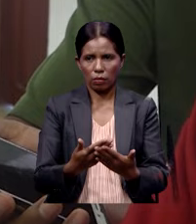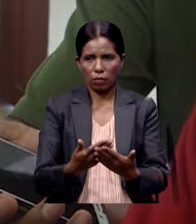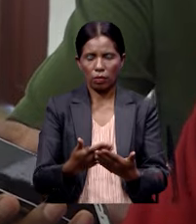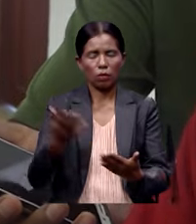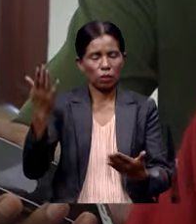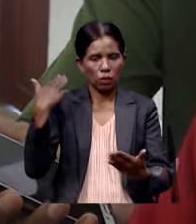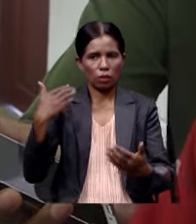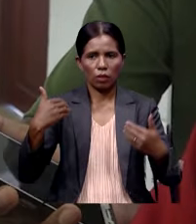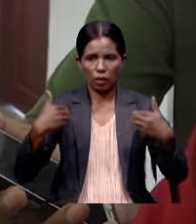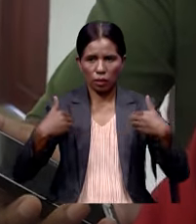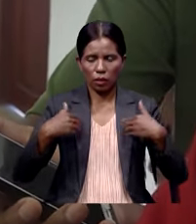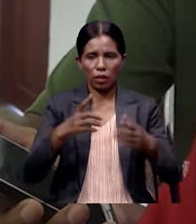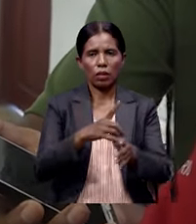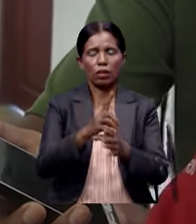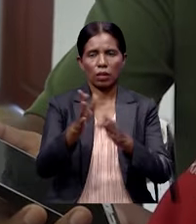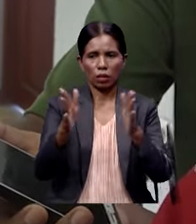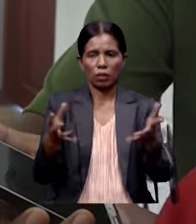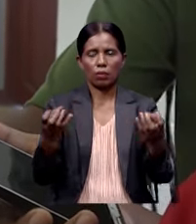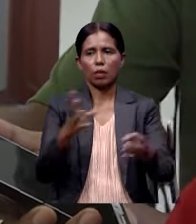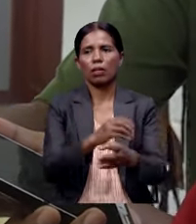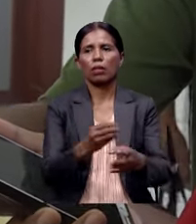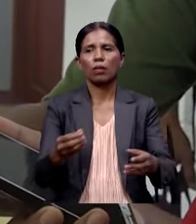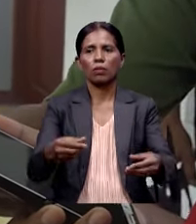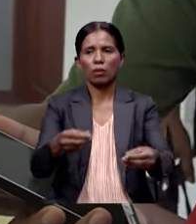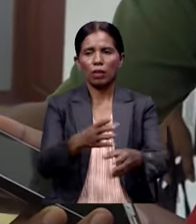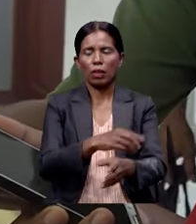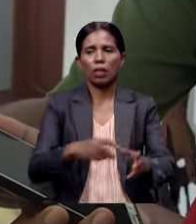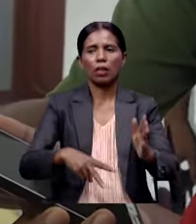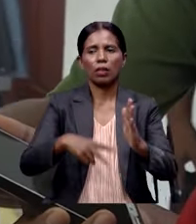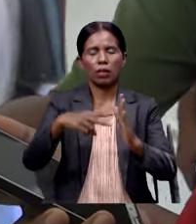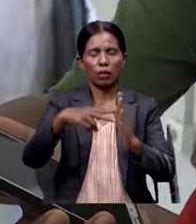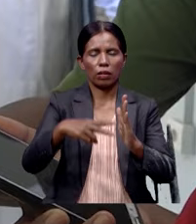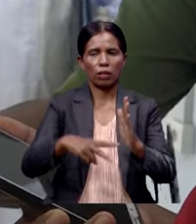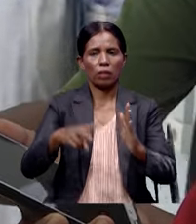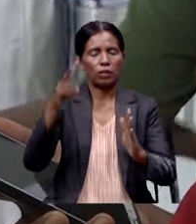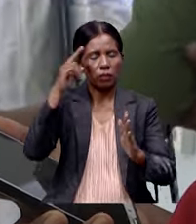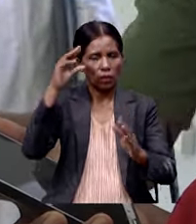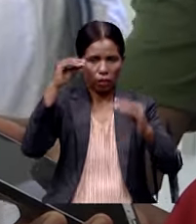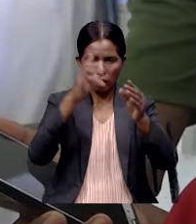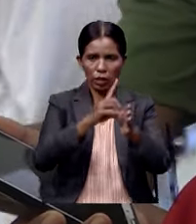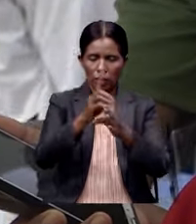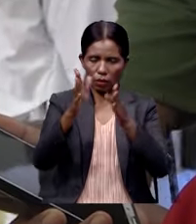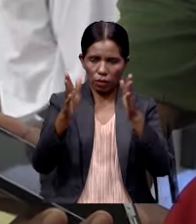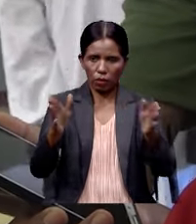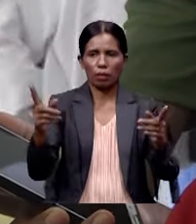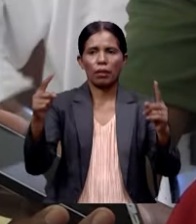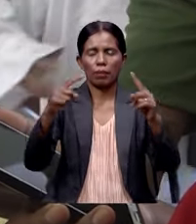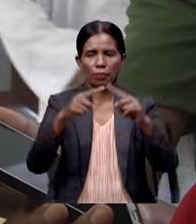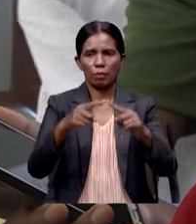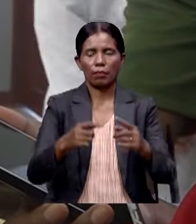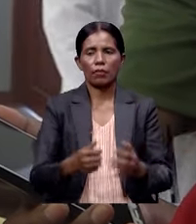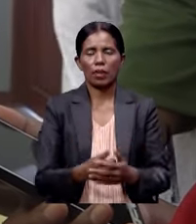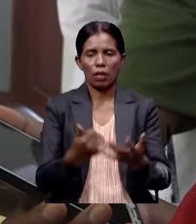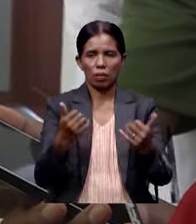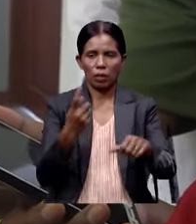uluk ia pro reitore sira lu bukida ne pro reitore sira ne foti sai fale vice reitore ba ia reitor e no mesmo